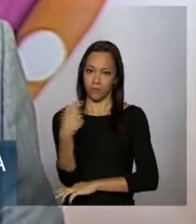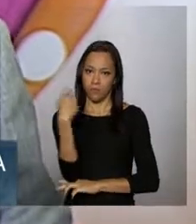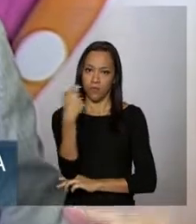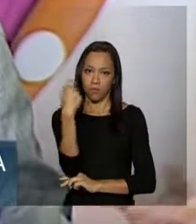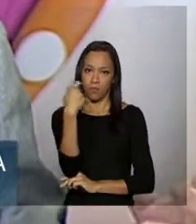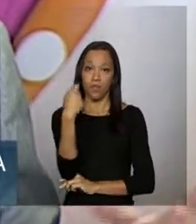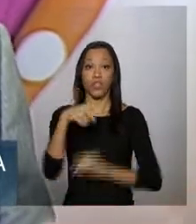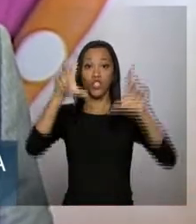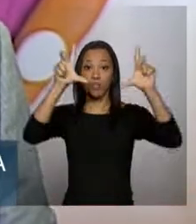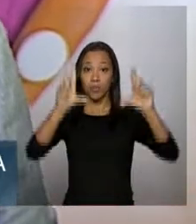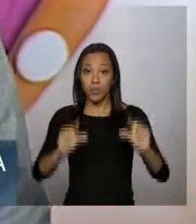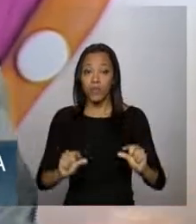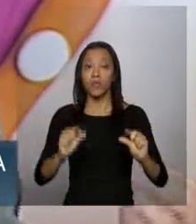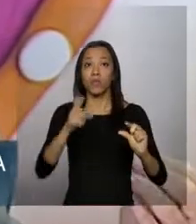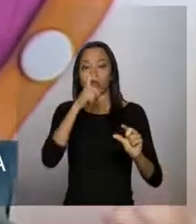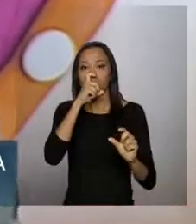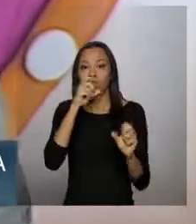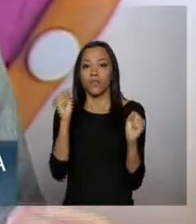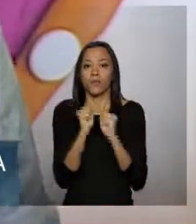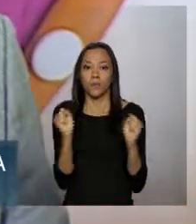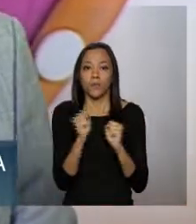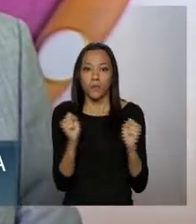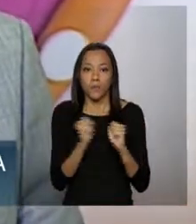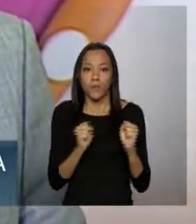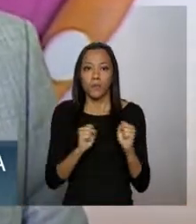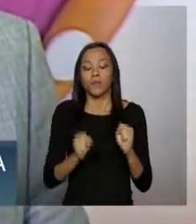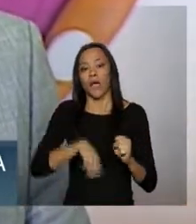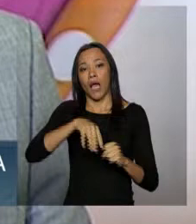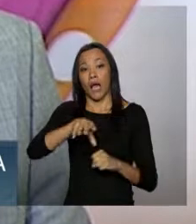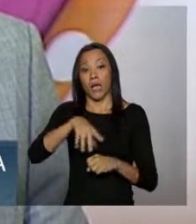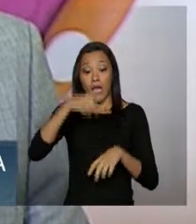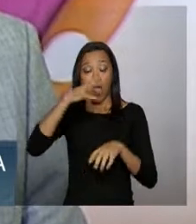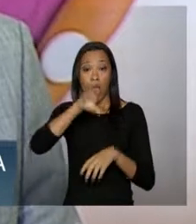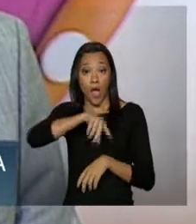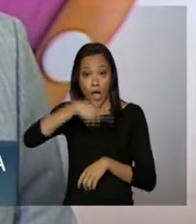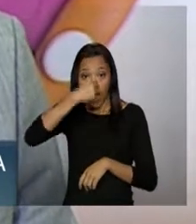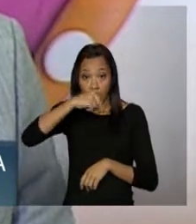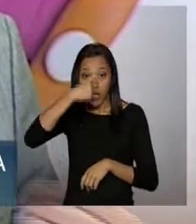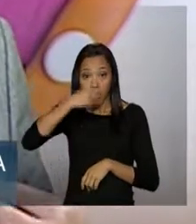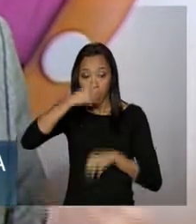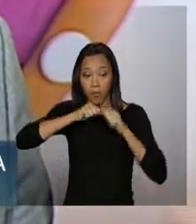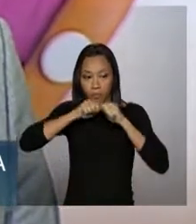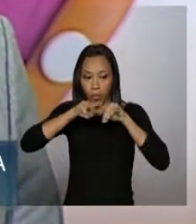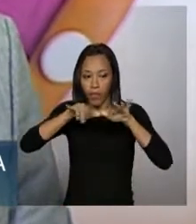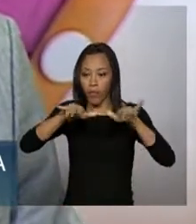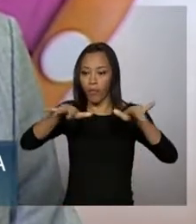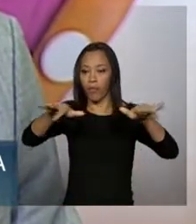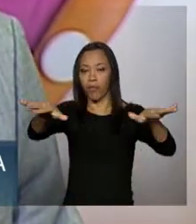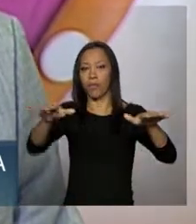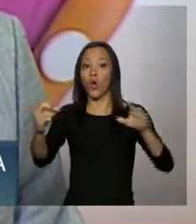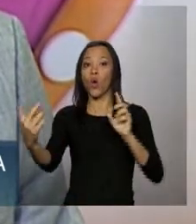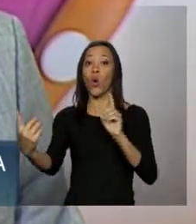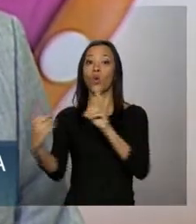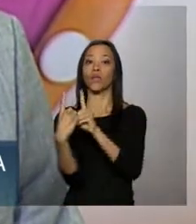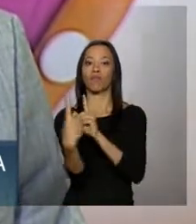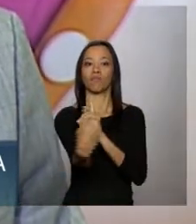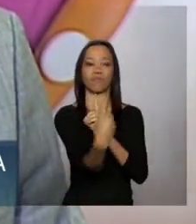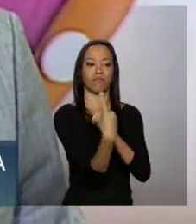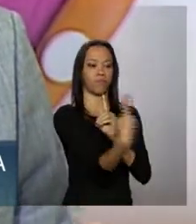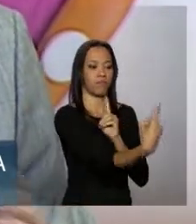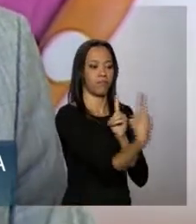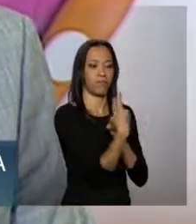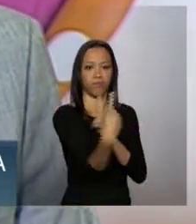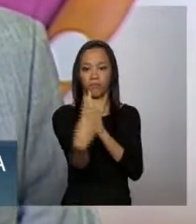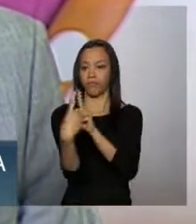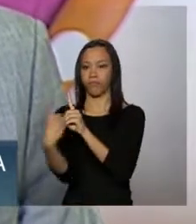diminuição de temperatura, confinamento, porque o mecanismo de transmissão da doença é muito importante entender isso, é pessoa a pessoa.